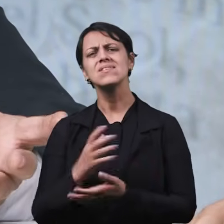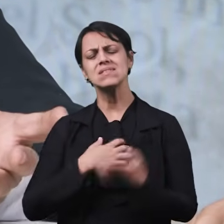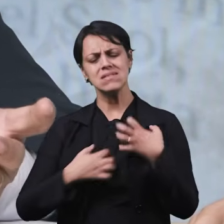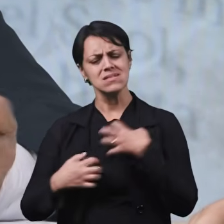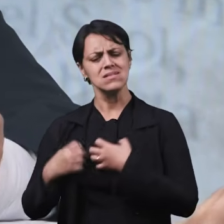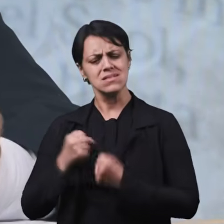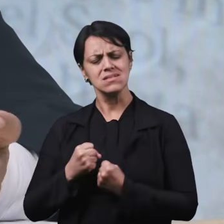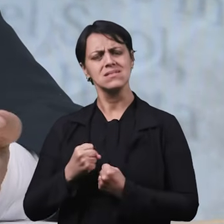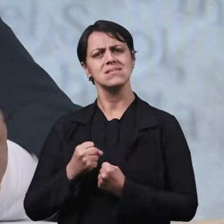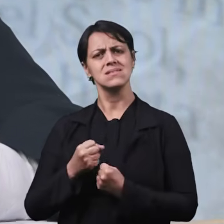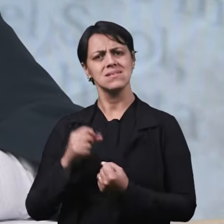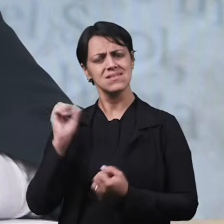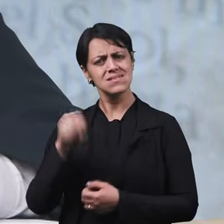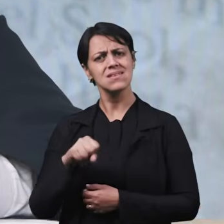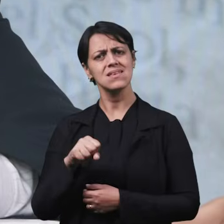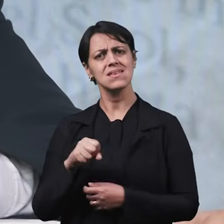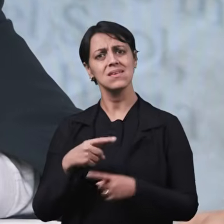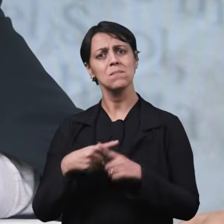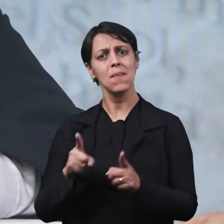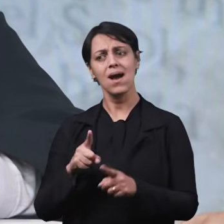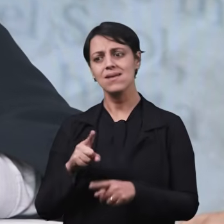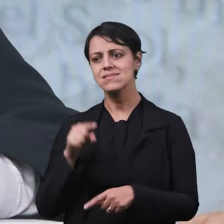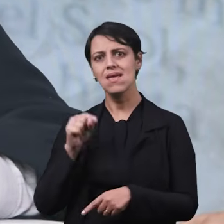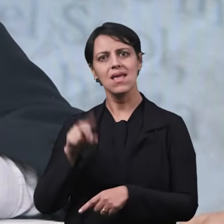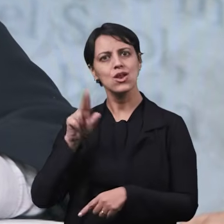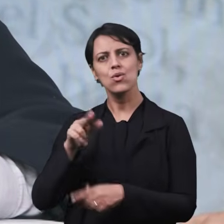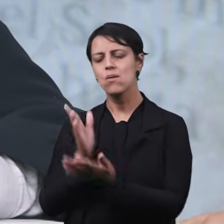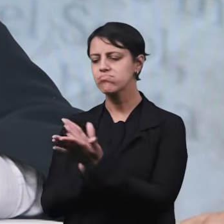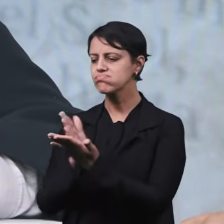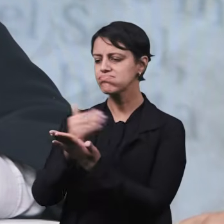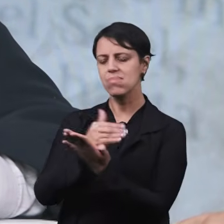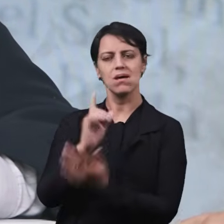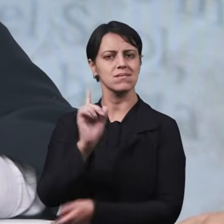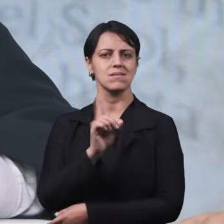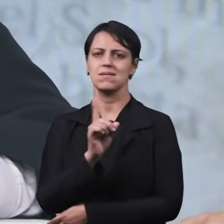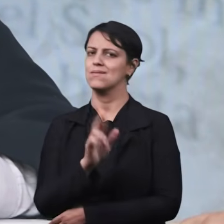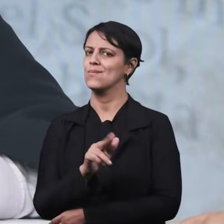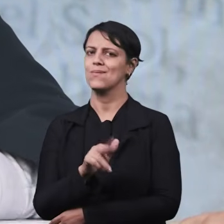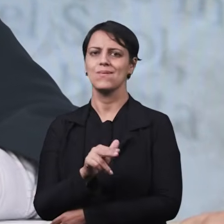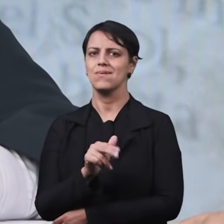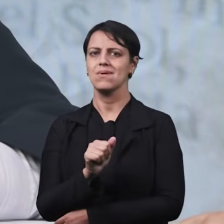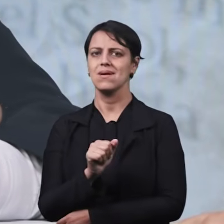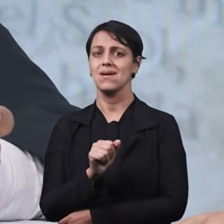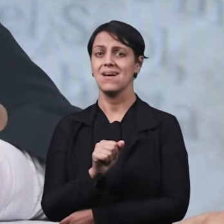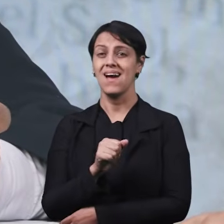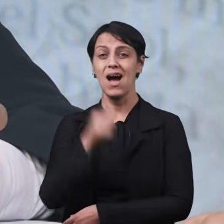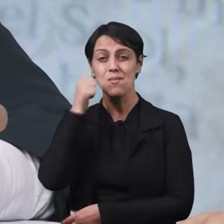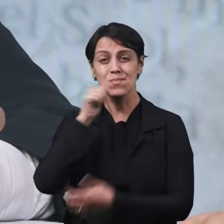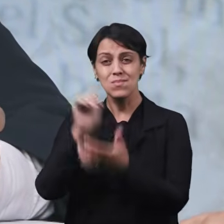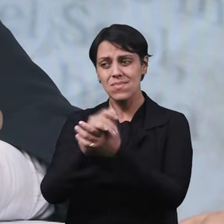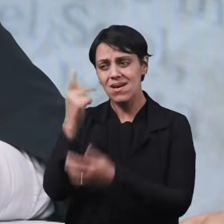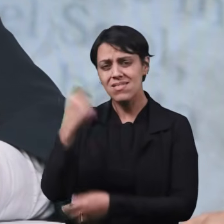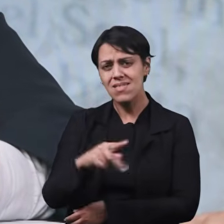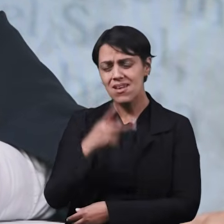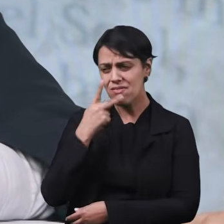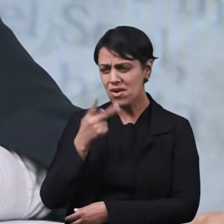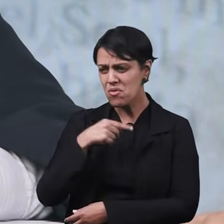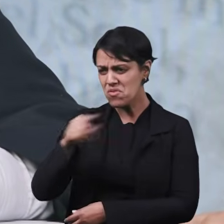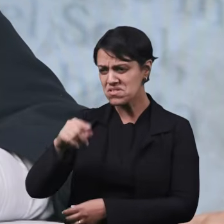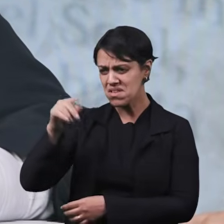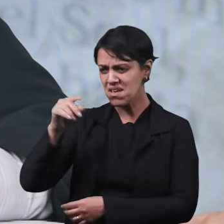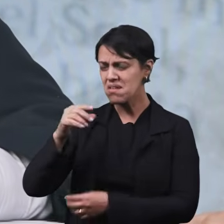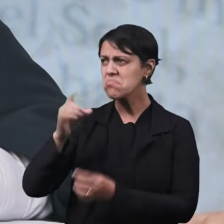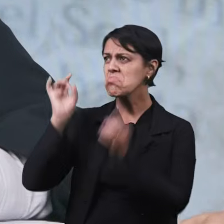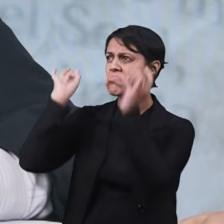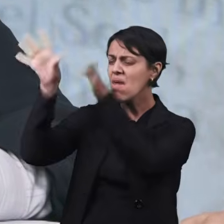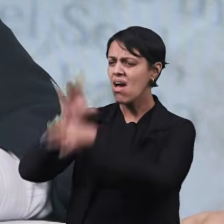de ferro, ele é um homem. Mas em momento algum ele se desvia dos propósitos do Senhor. Quando até a sua própria esposa diz: amaldiçoa